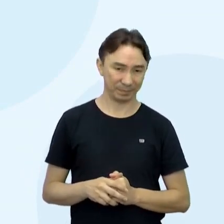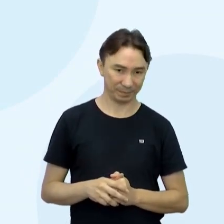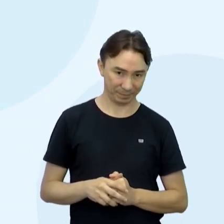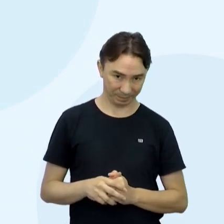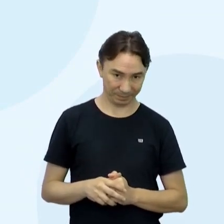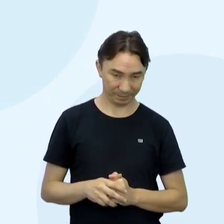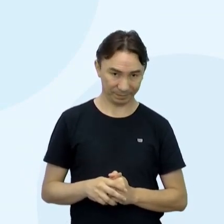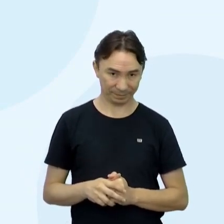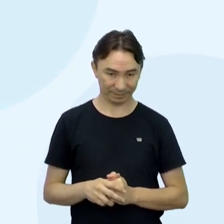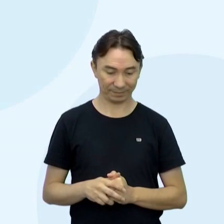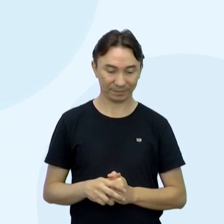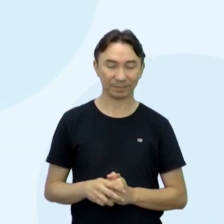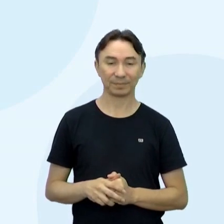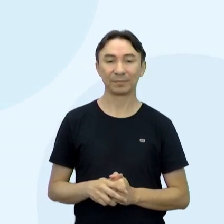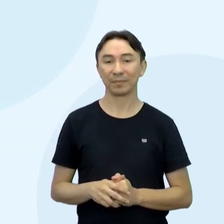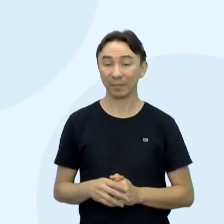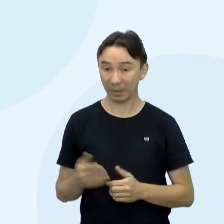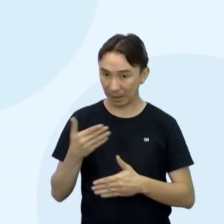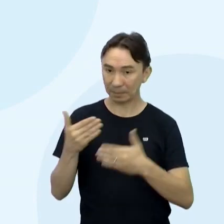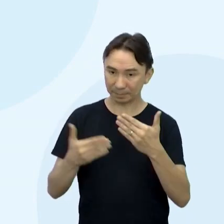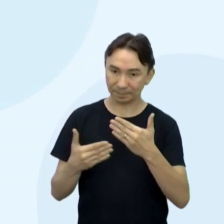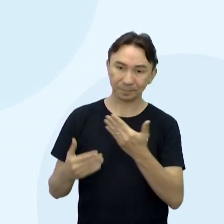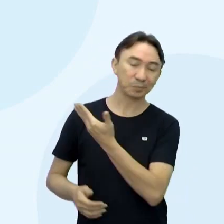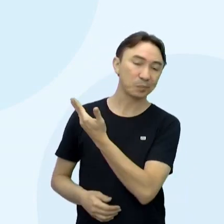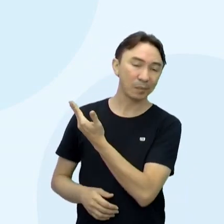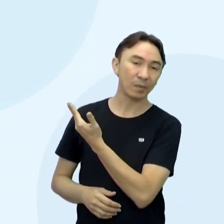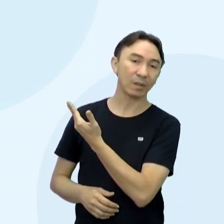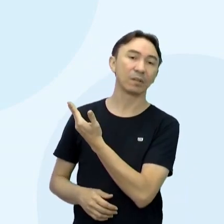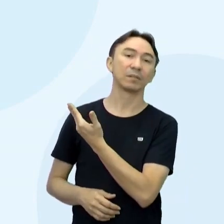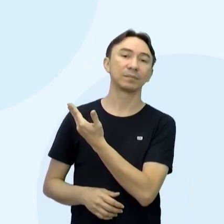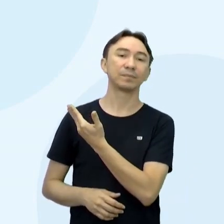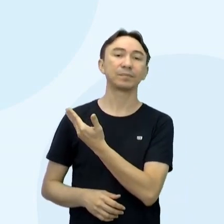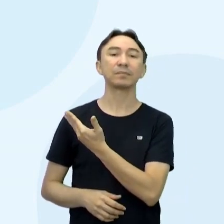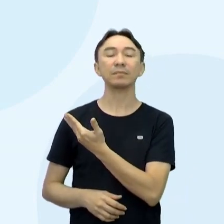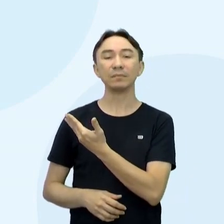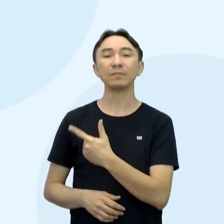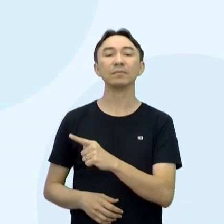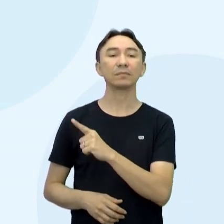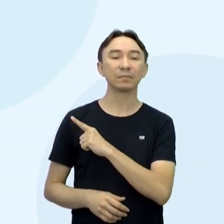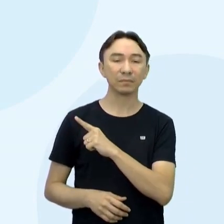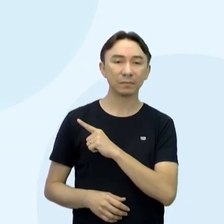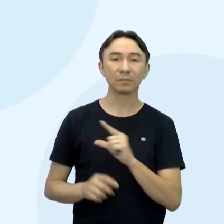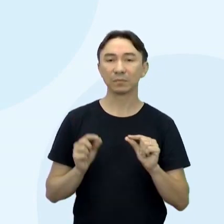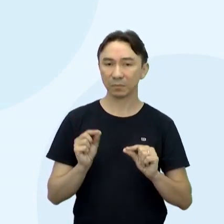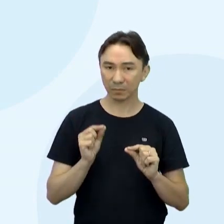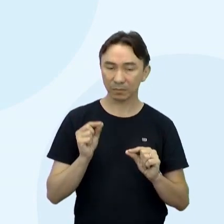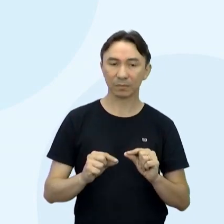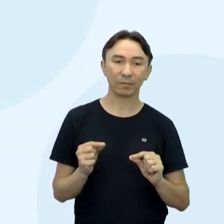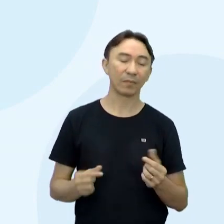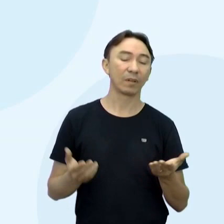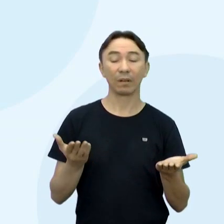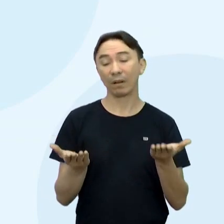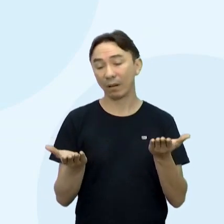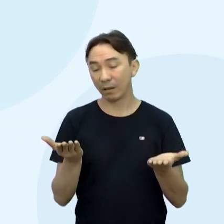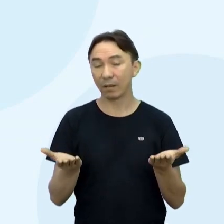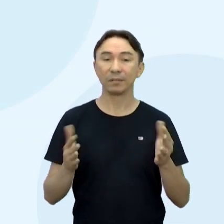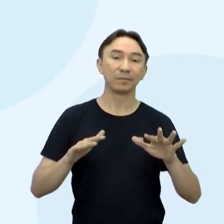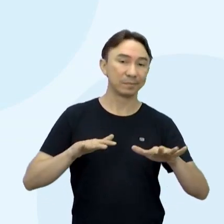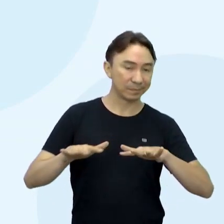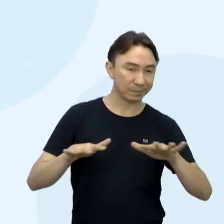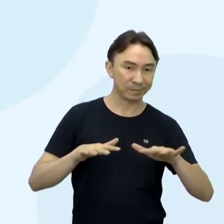No próximo slide, nós temos a questão do equilíbrio em movimento. Então,